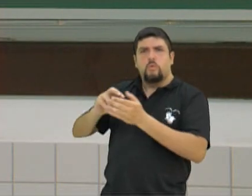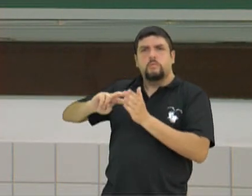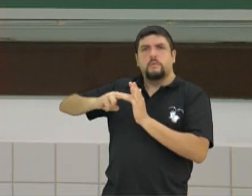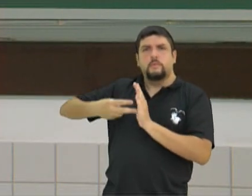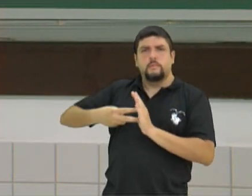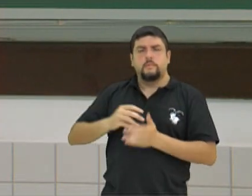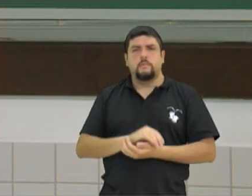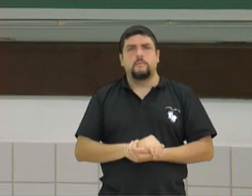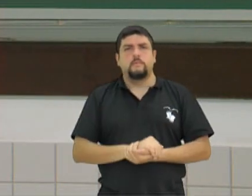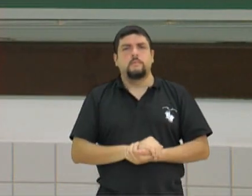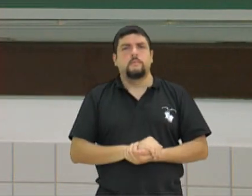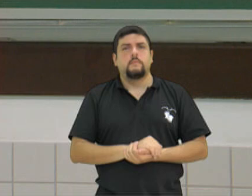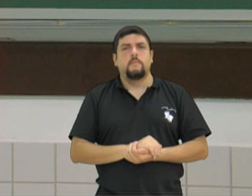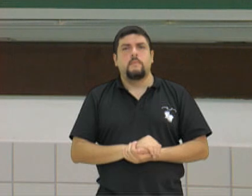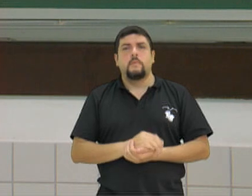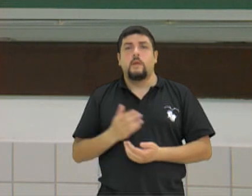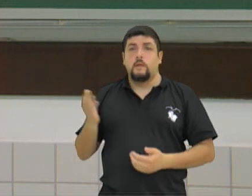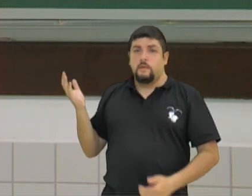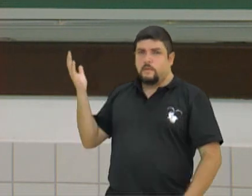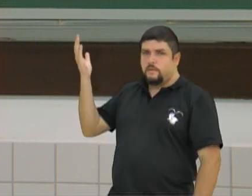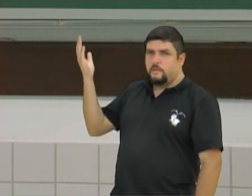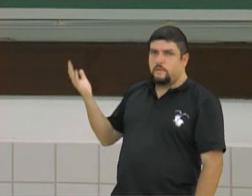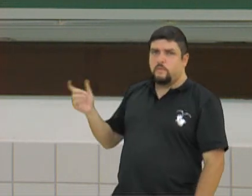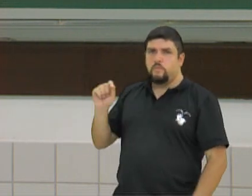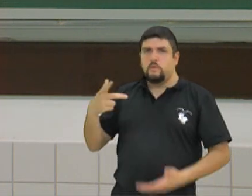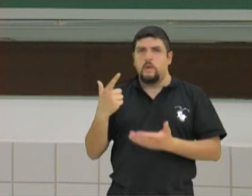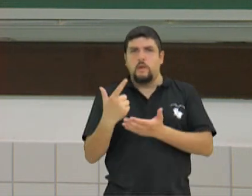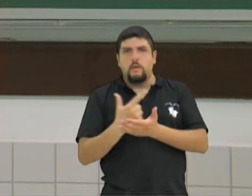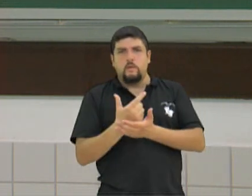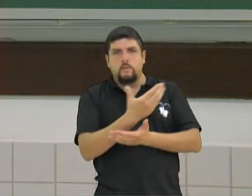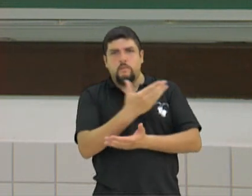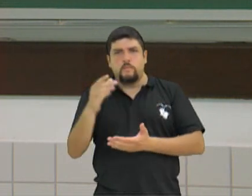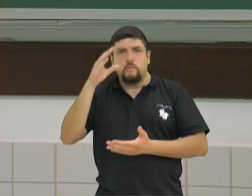as referências para aprofundamento nos estudos.